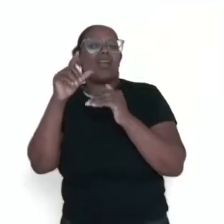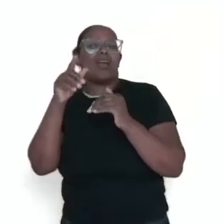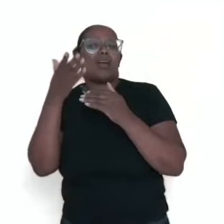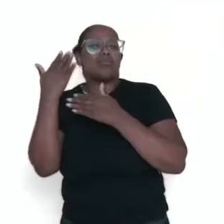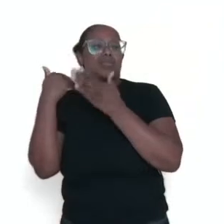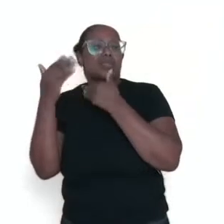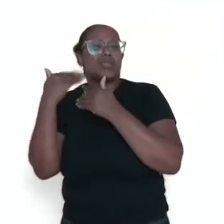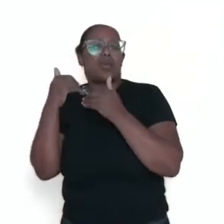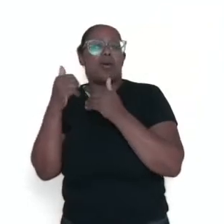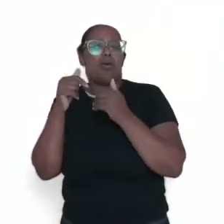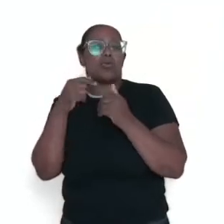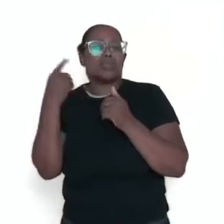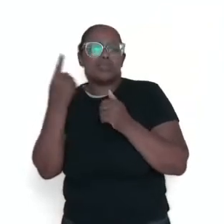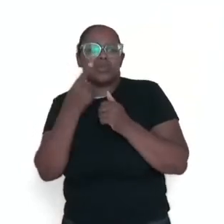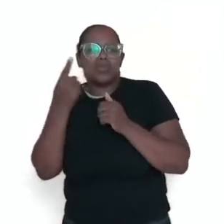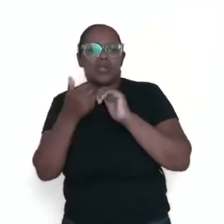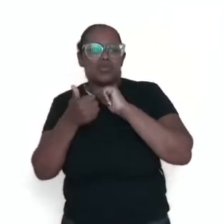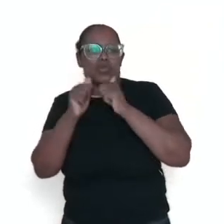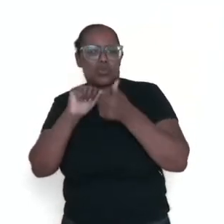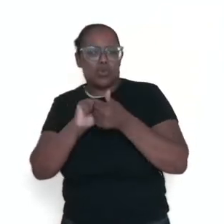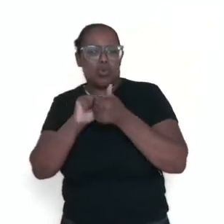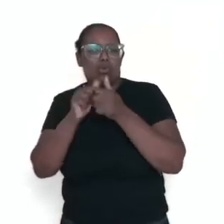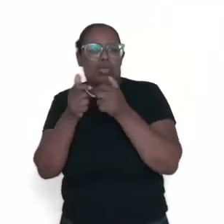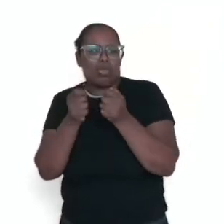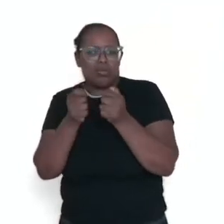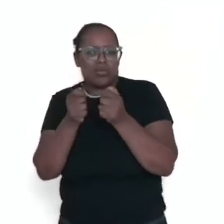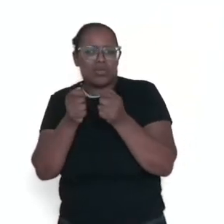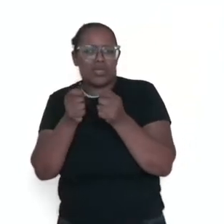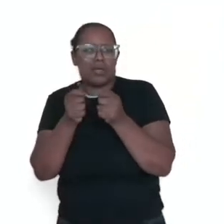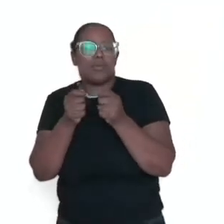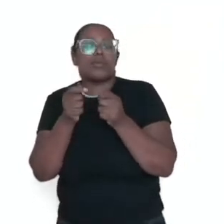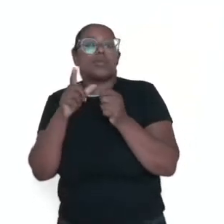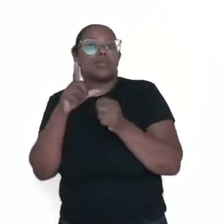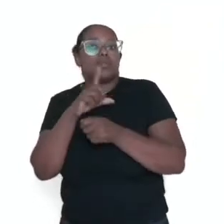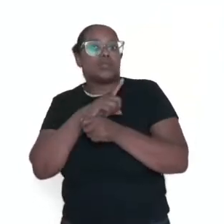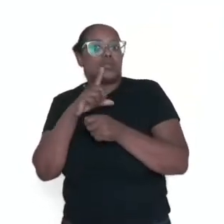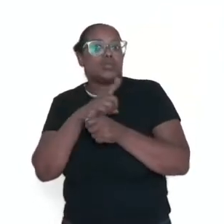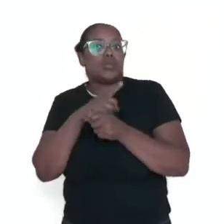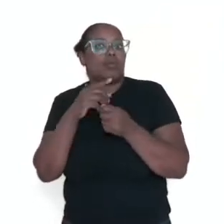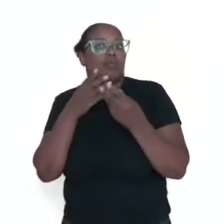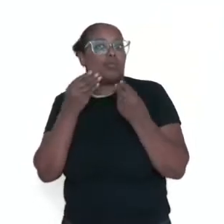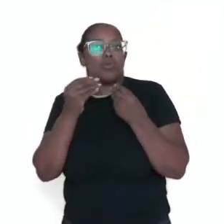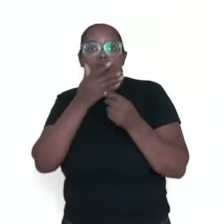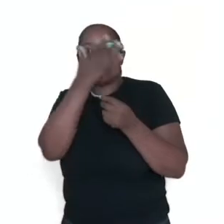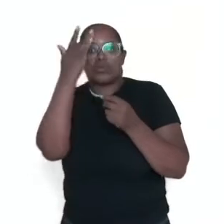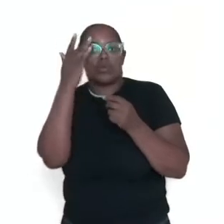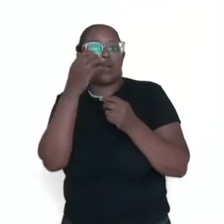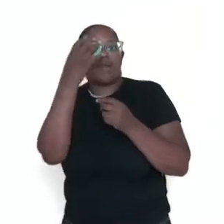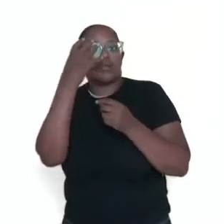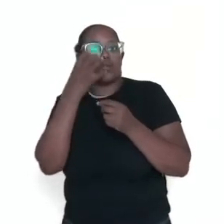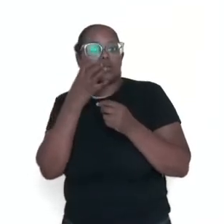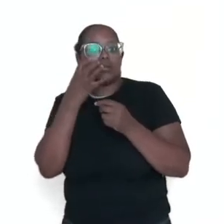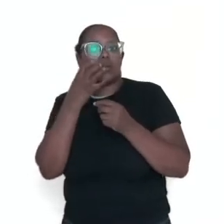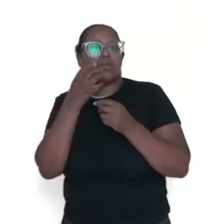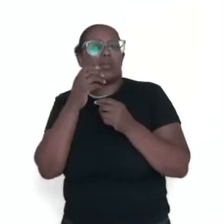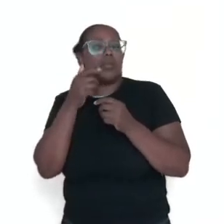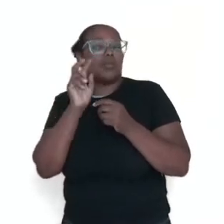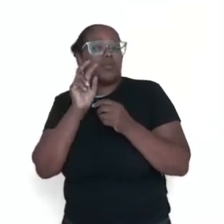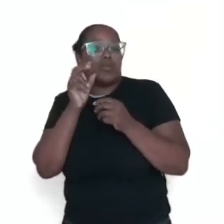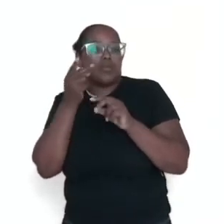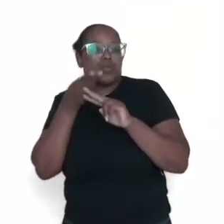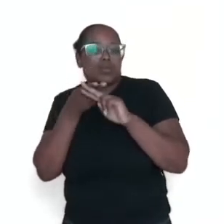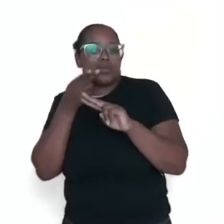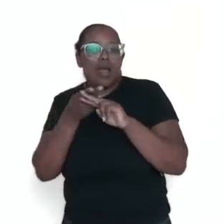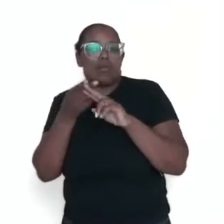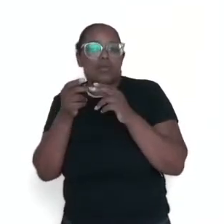eletrônicos, era possível identificar jogadores que levavam esse tipo de conteúdo muito a sério, que encaravam o videogame